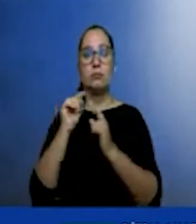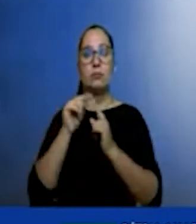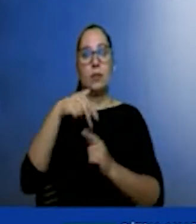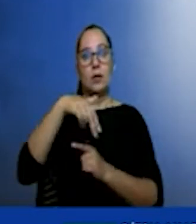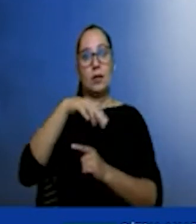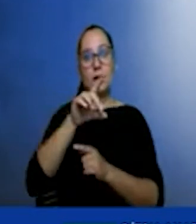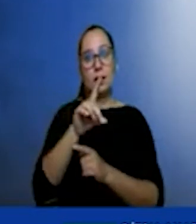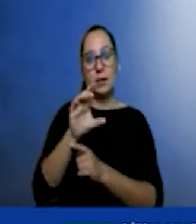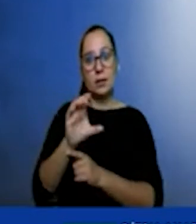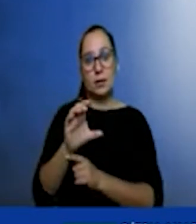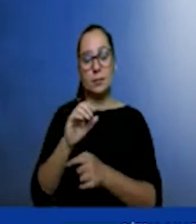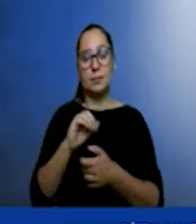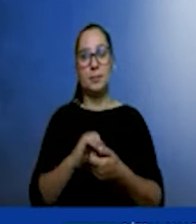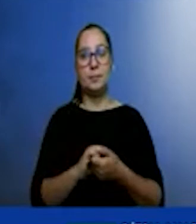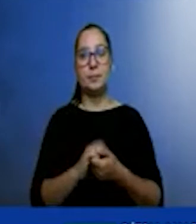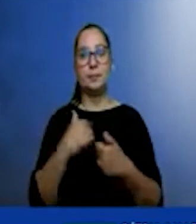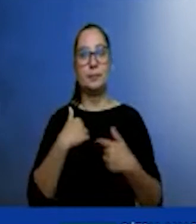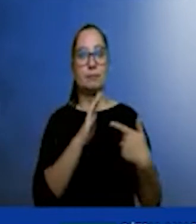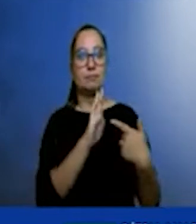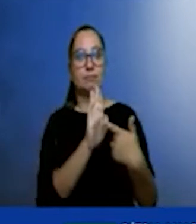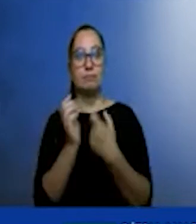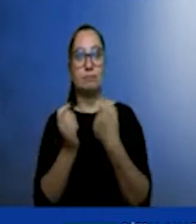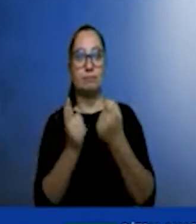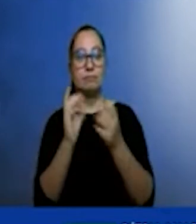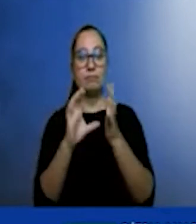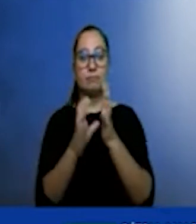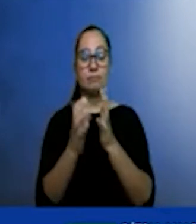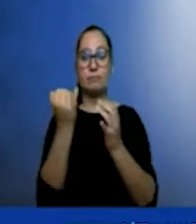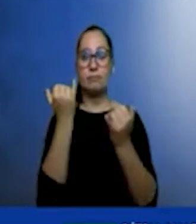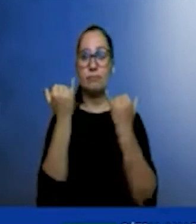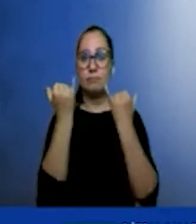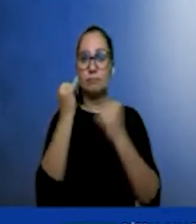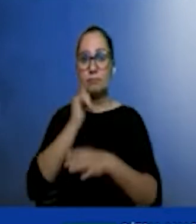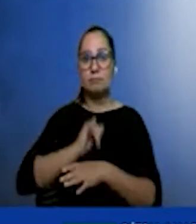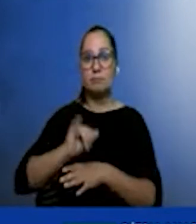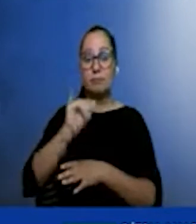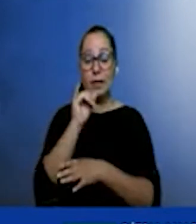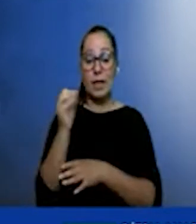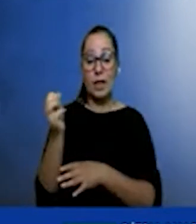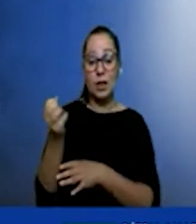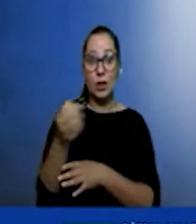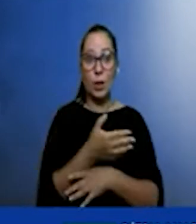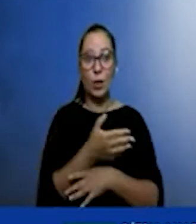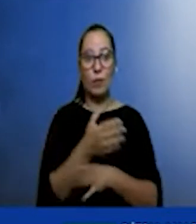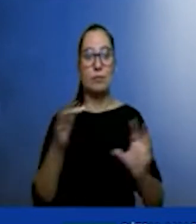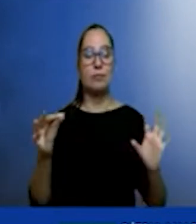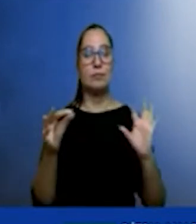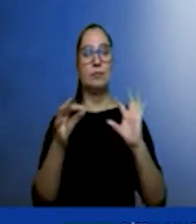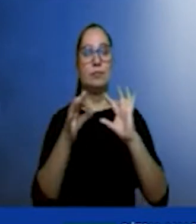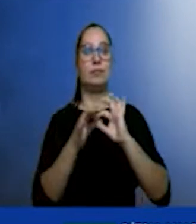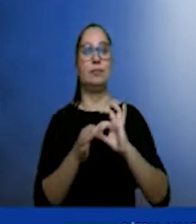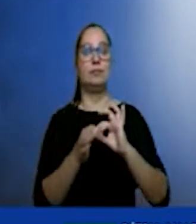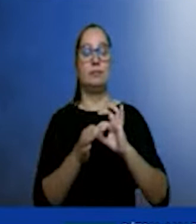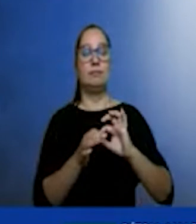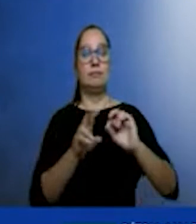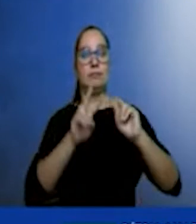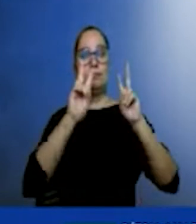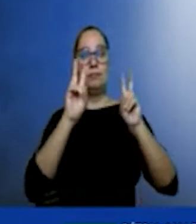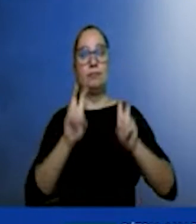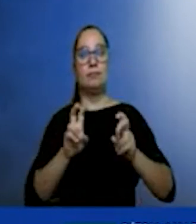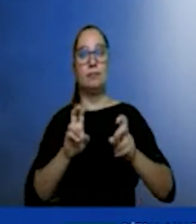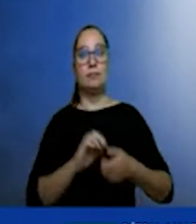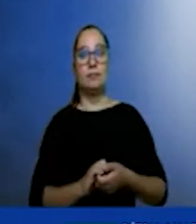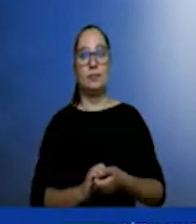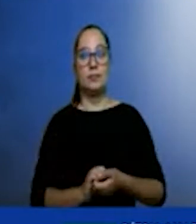algumas coisas que eu vou mostrar são dados extremamente recentes que vincula aquela questão aí da que